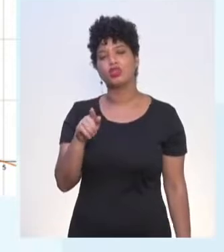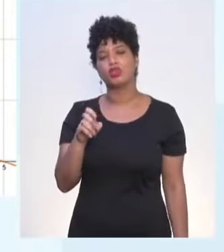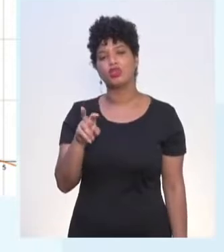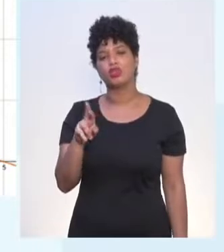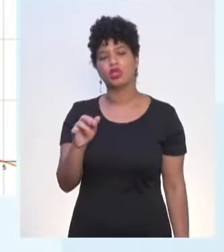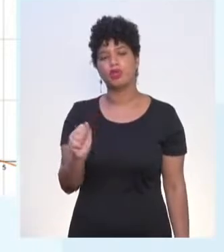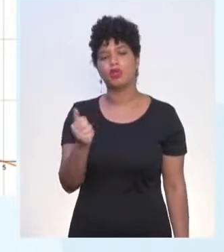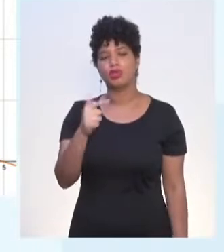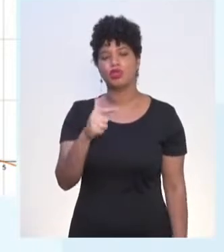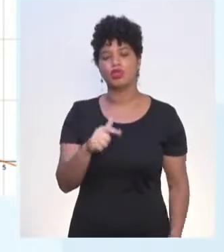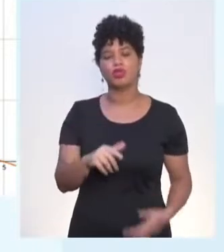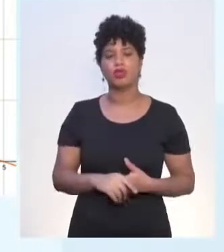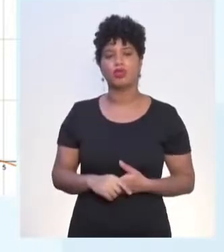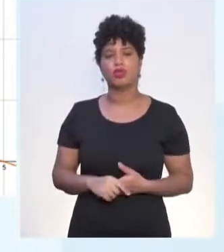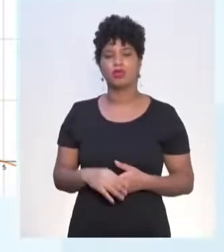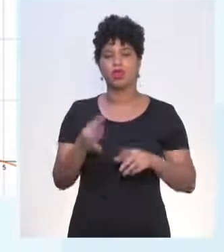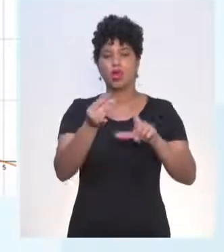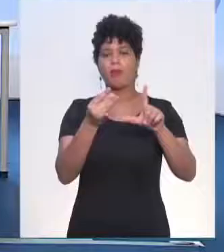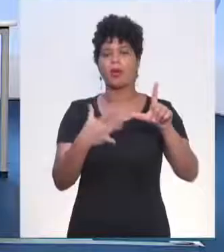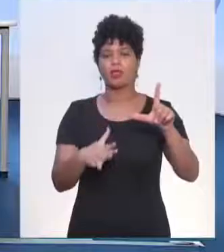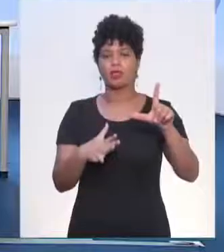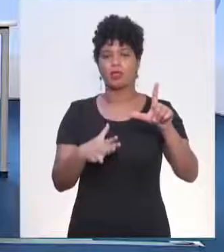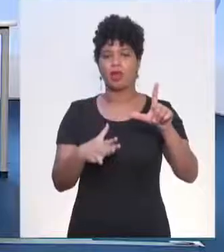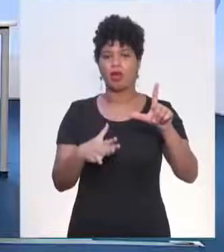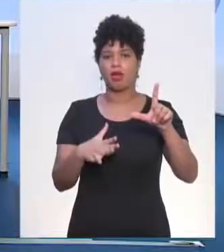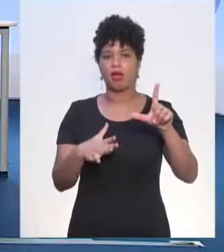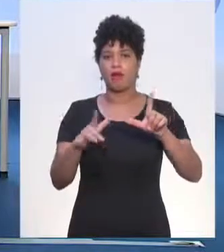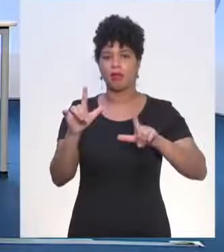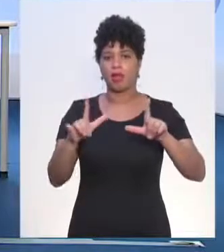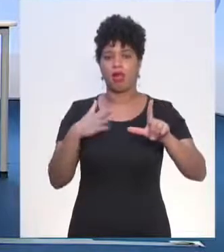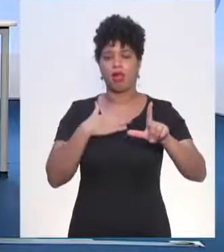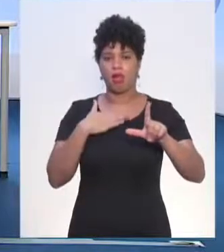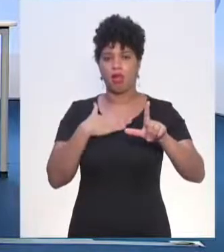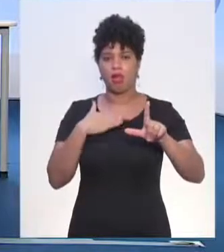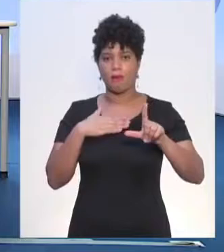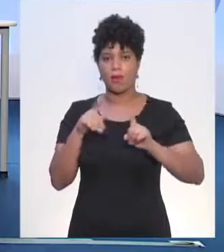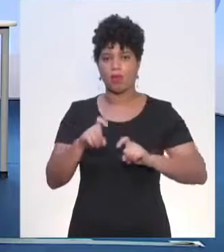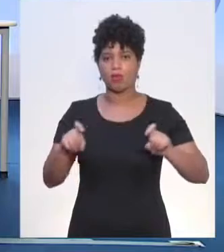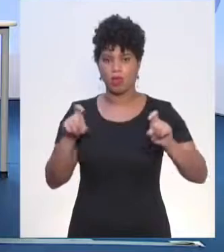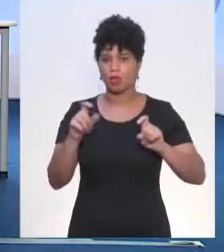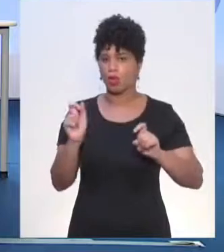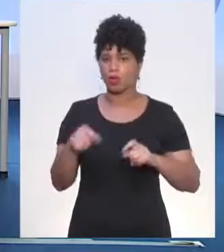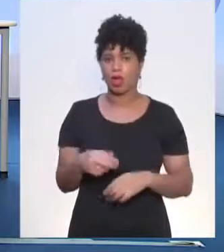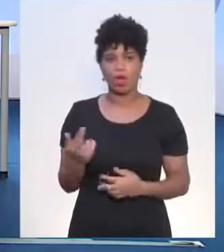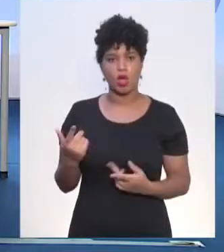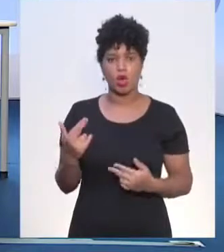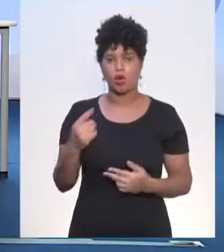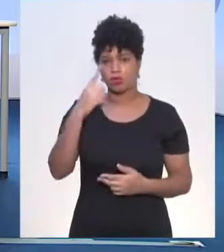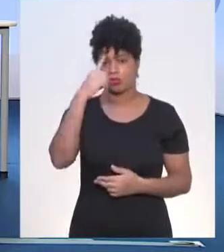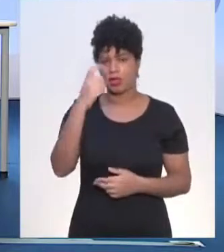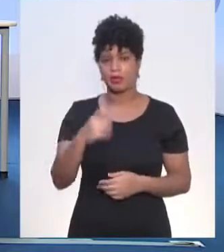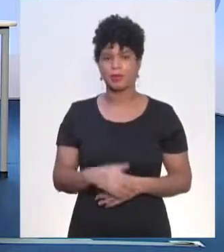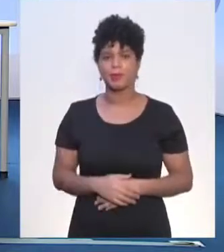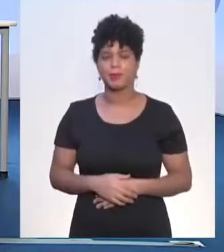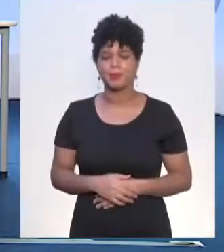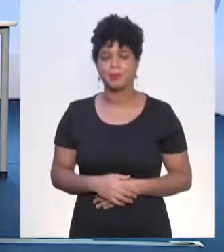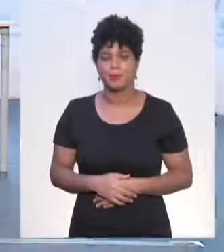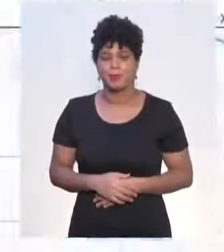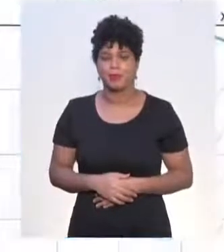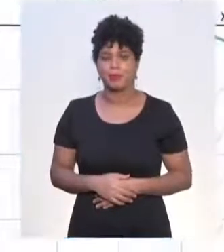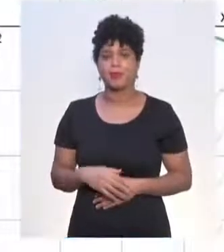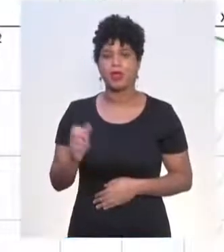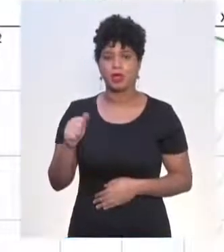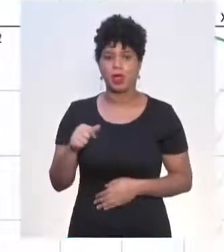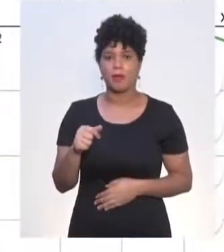a telinha do meu computador, que no GeoGebra você vai identificar na mesma ideia. Ó, vou pedir até, pode colocar,